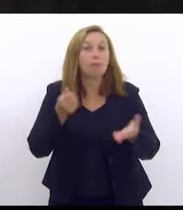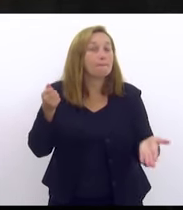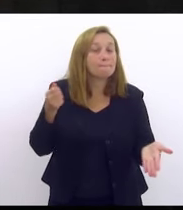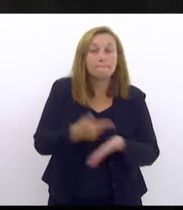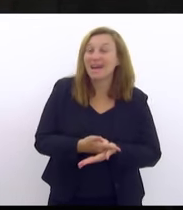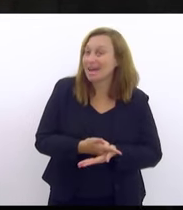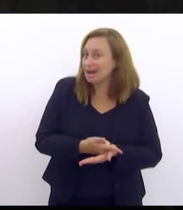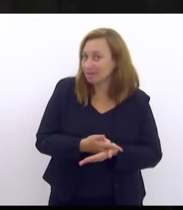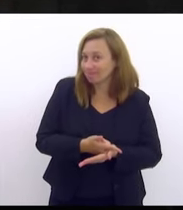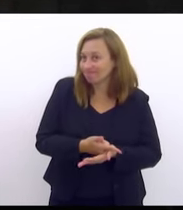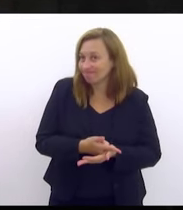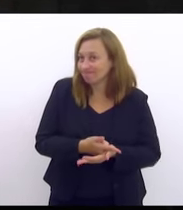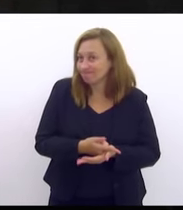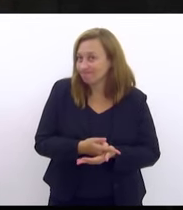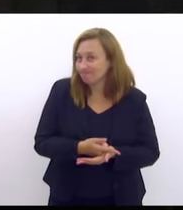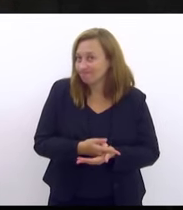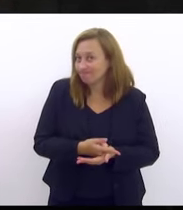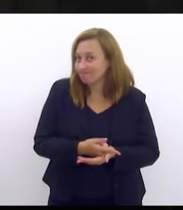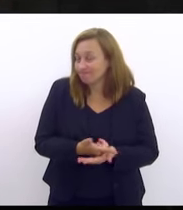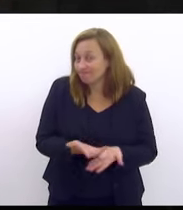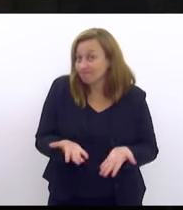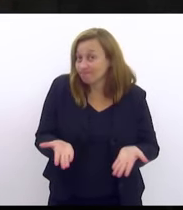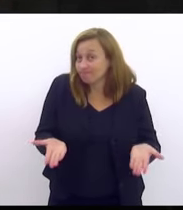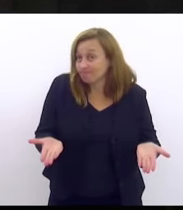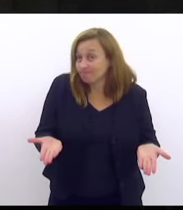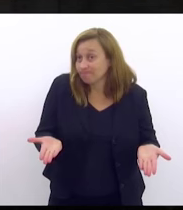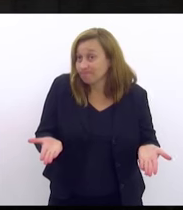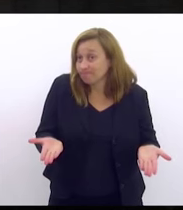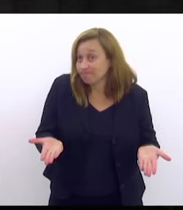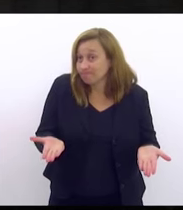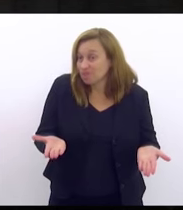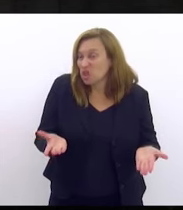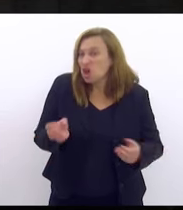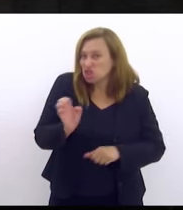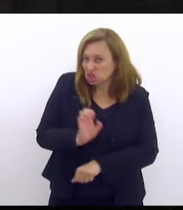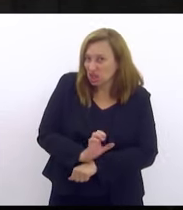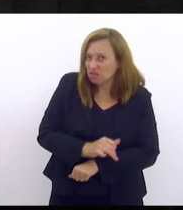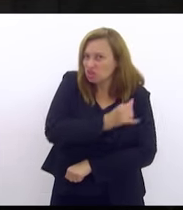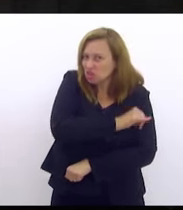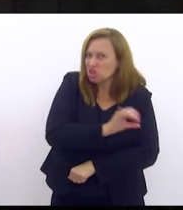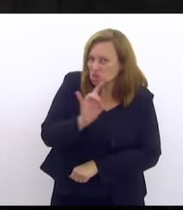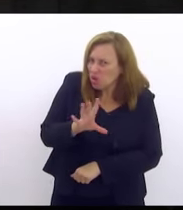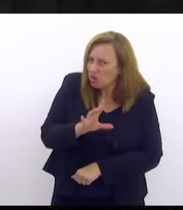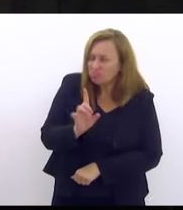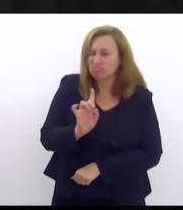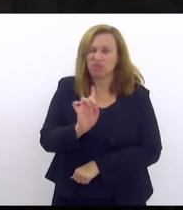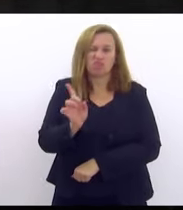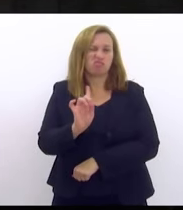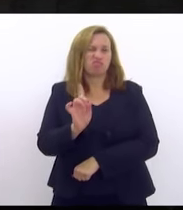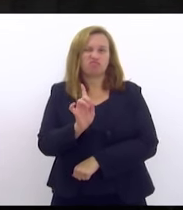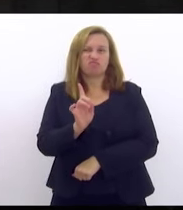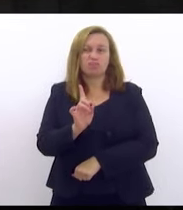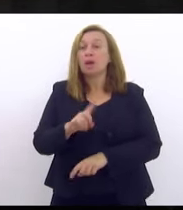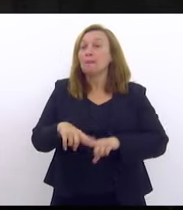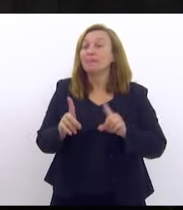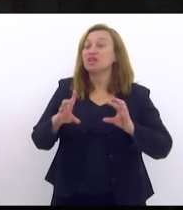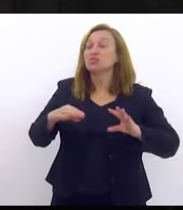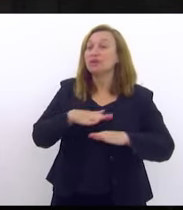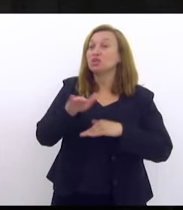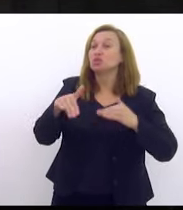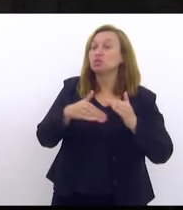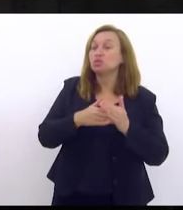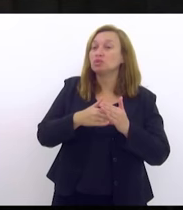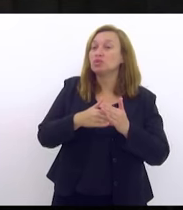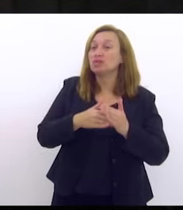se tornou impagável não só para o Estado do Rio de Janeiro, mas sim para todas as